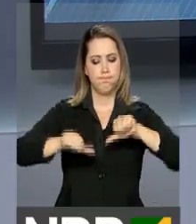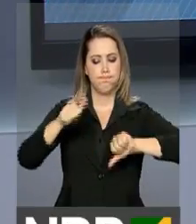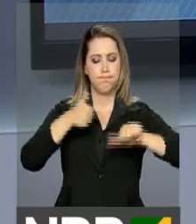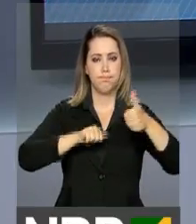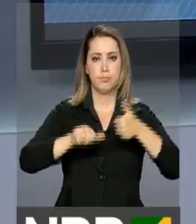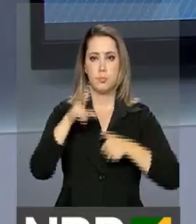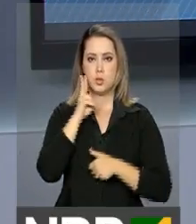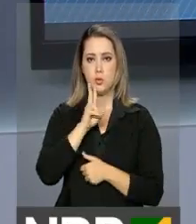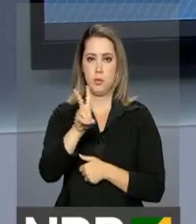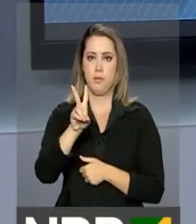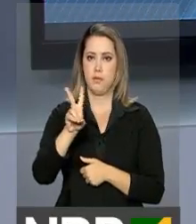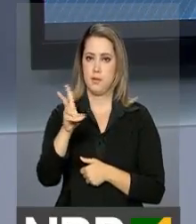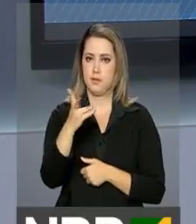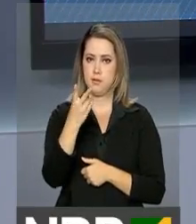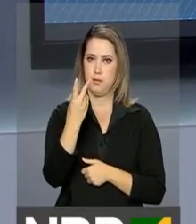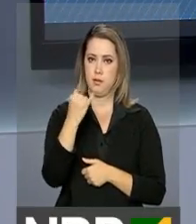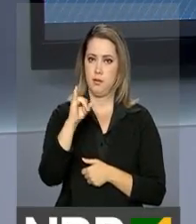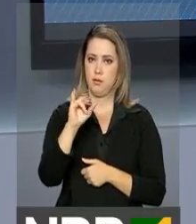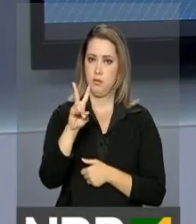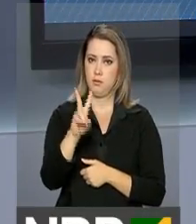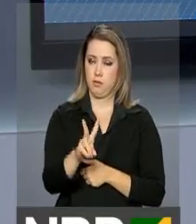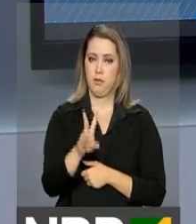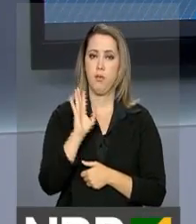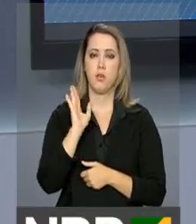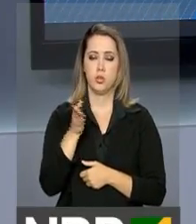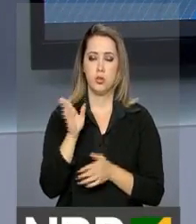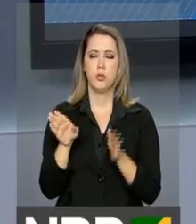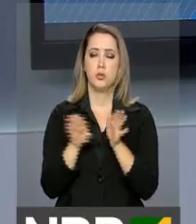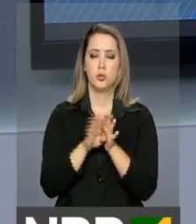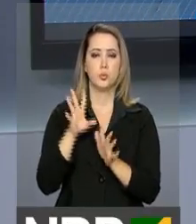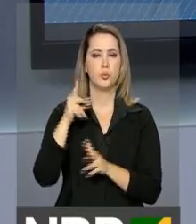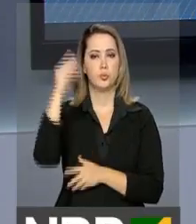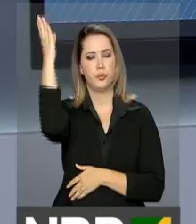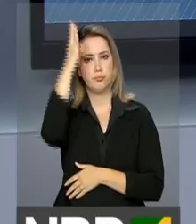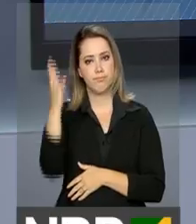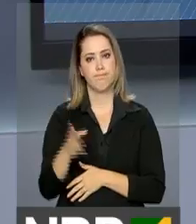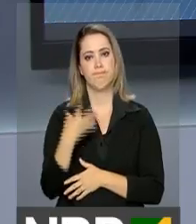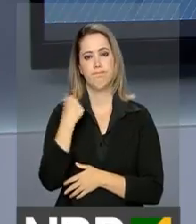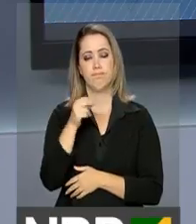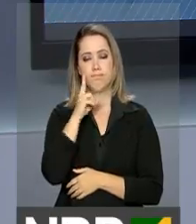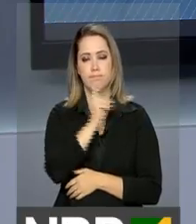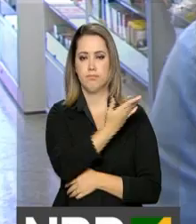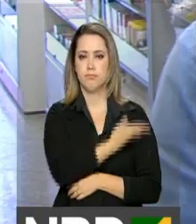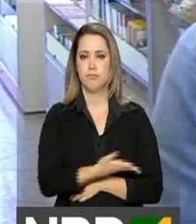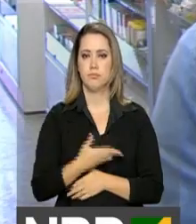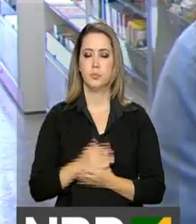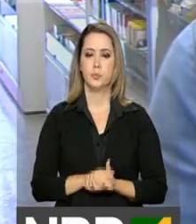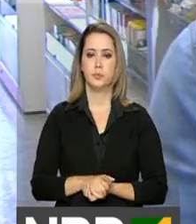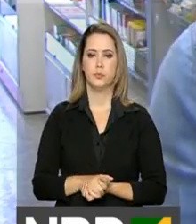logo a novidade deve chegar em todo o brasil a repórter natália belo tem detalhes